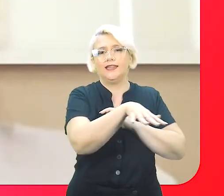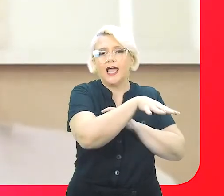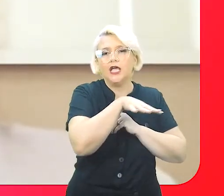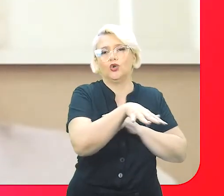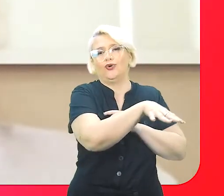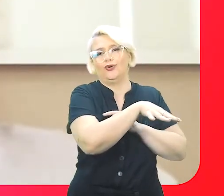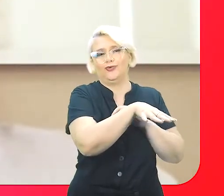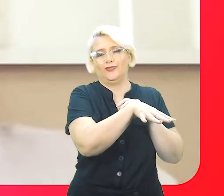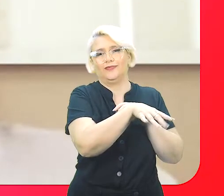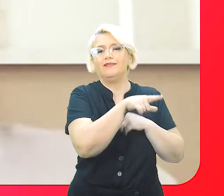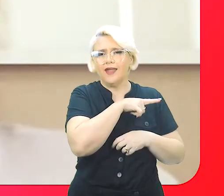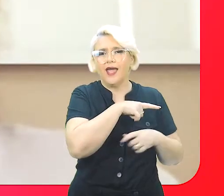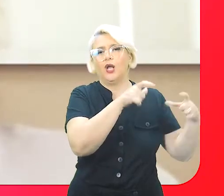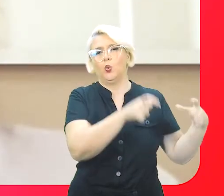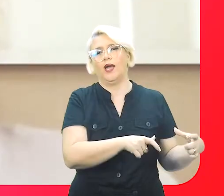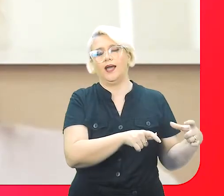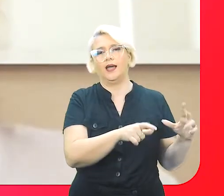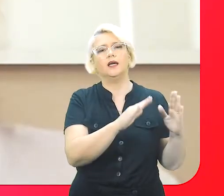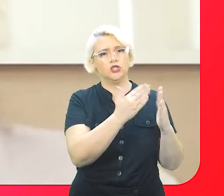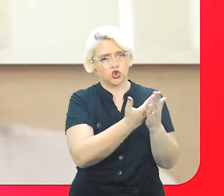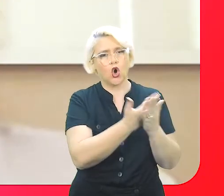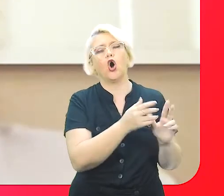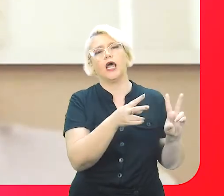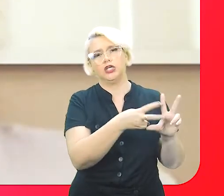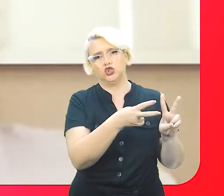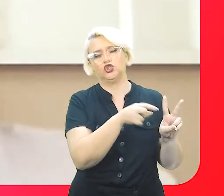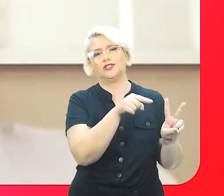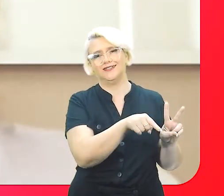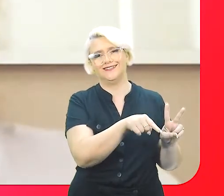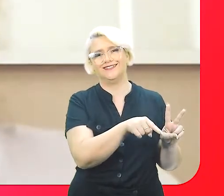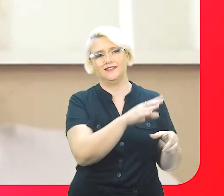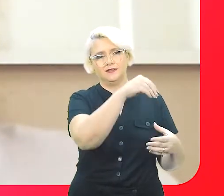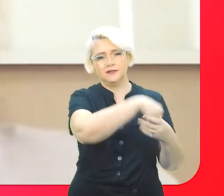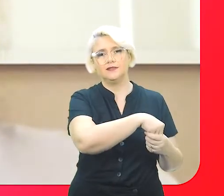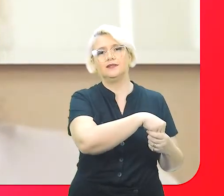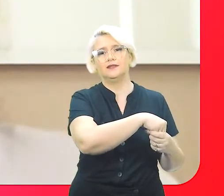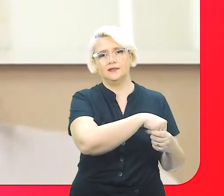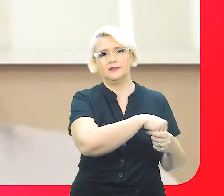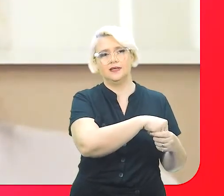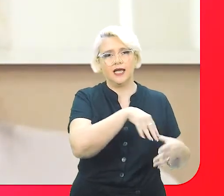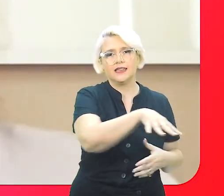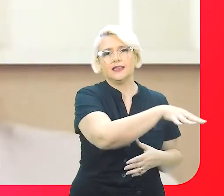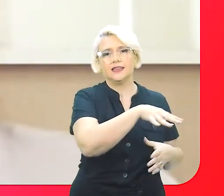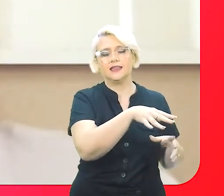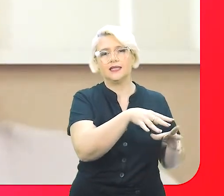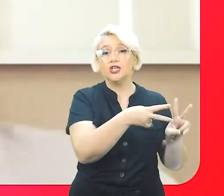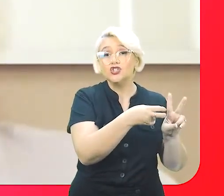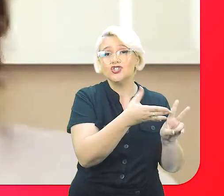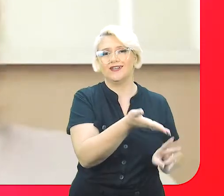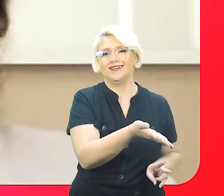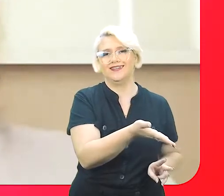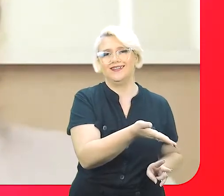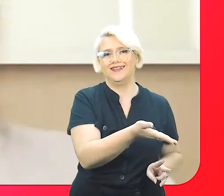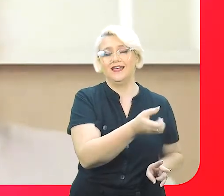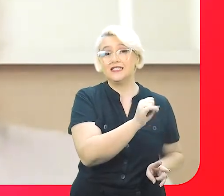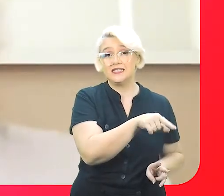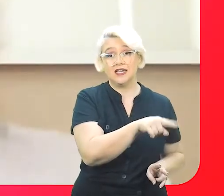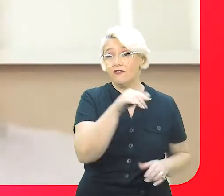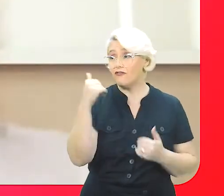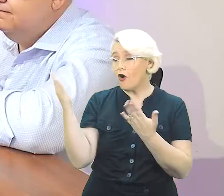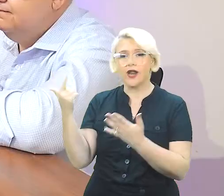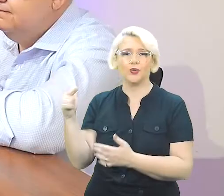também tem escolas indígenas dentro do território indígena. Senão,